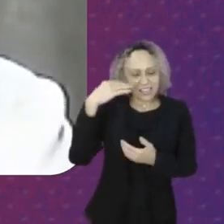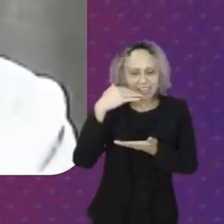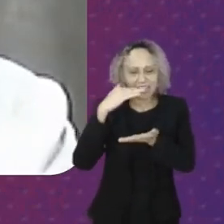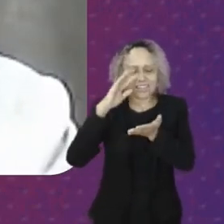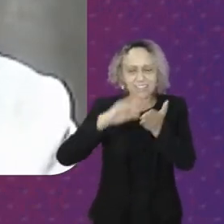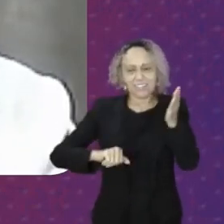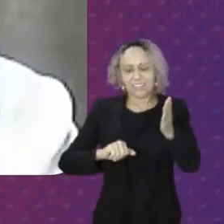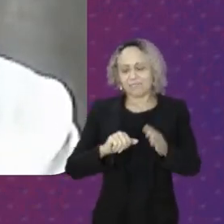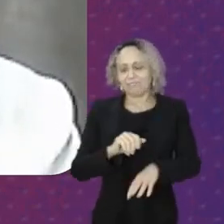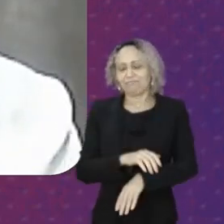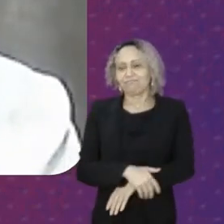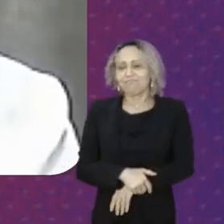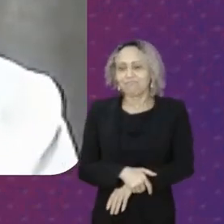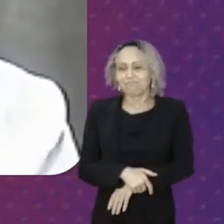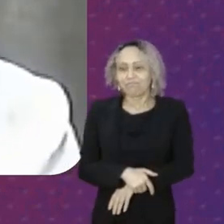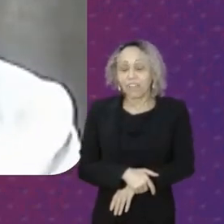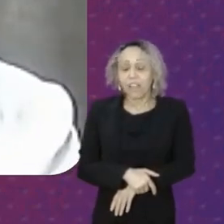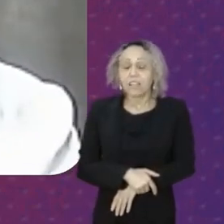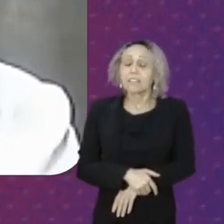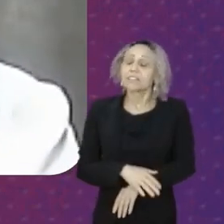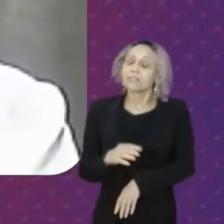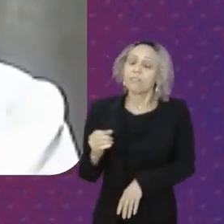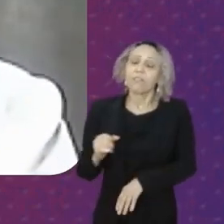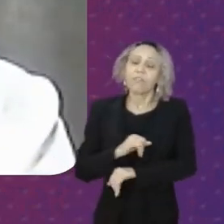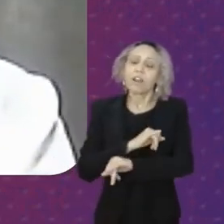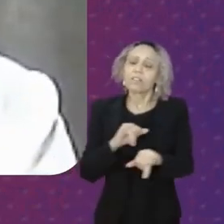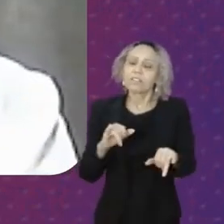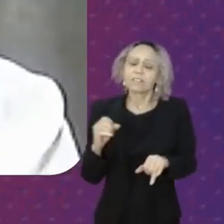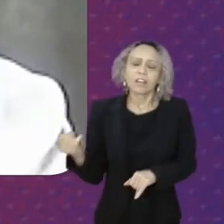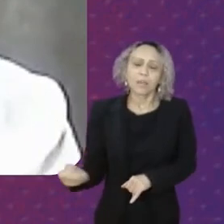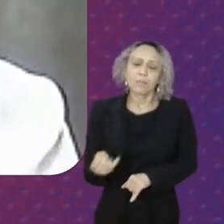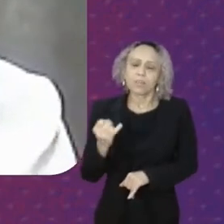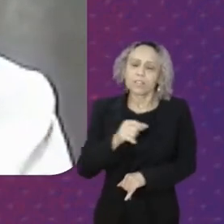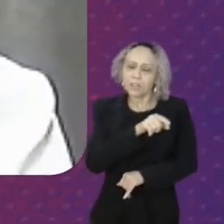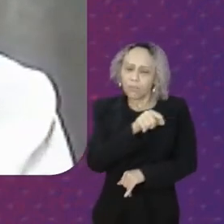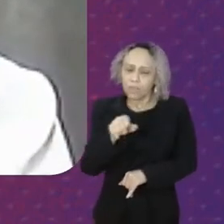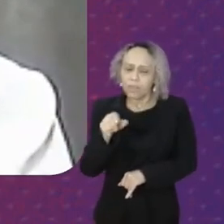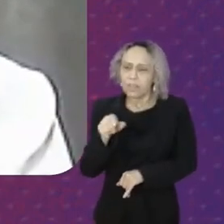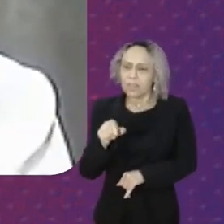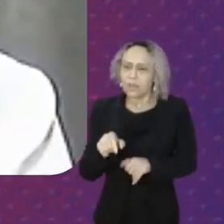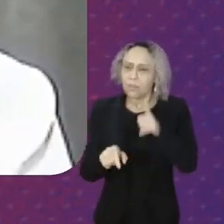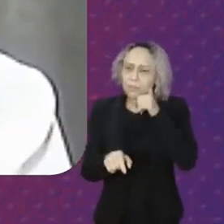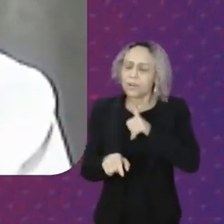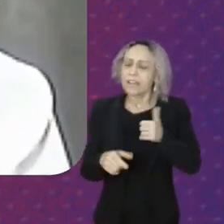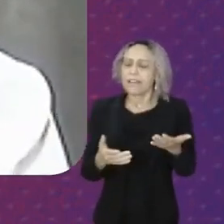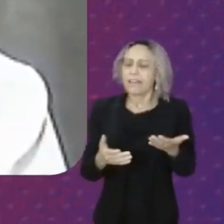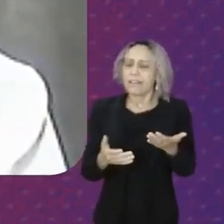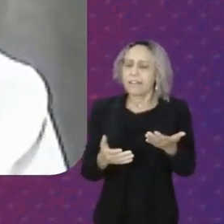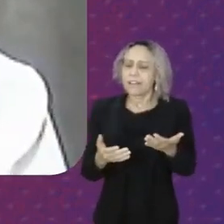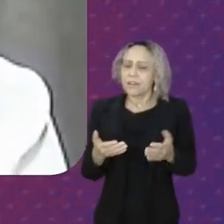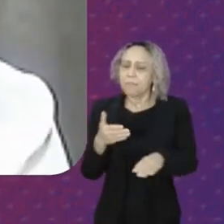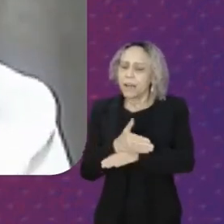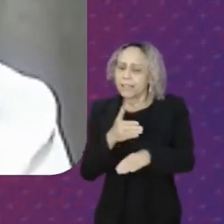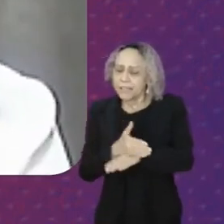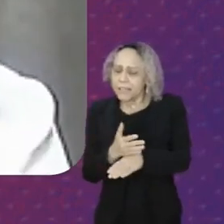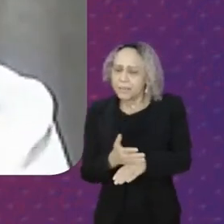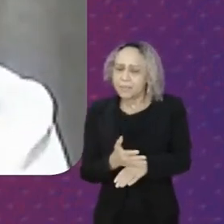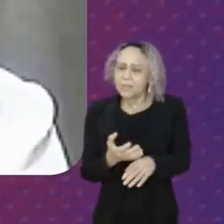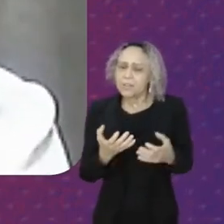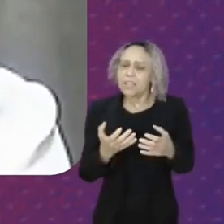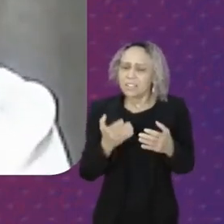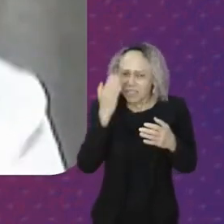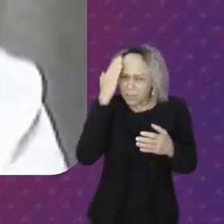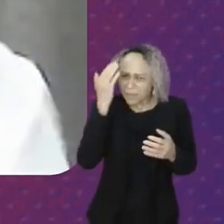vez falar com vocês o quanto é importante que vocês participem. Eu quero saber quais são as experiências que vocês têm, porque a gente está